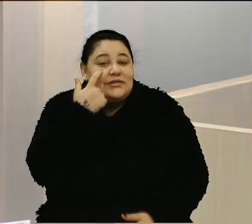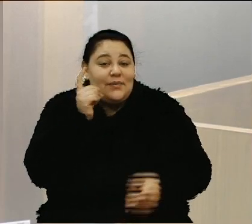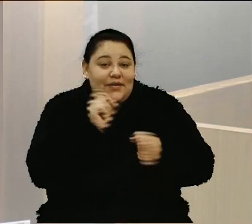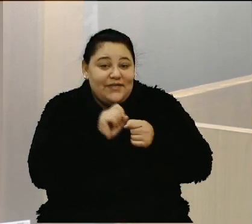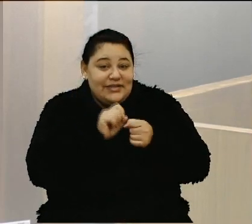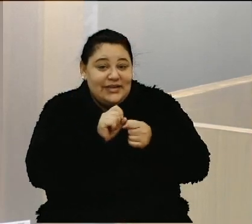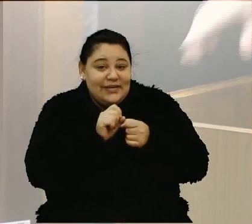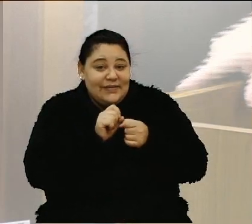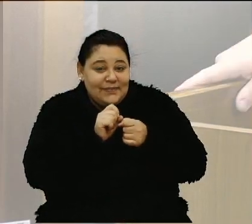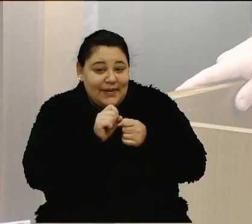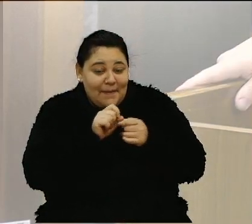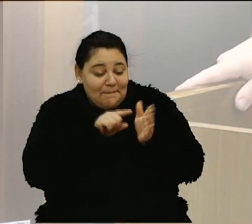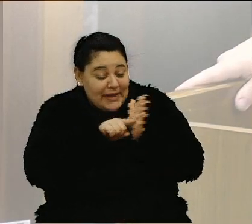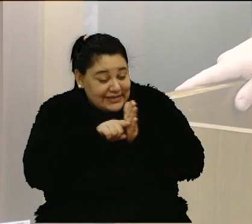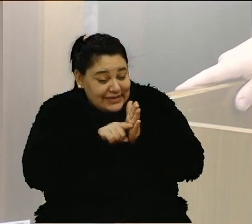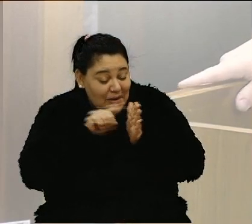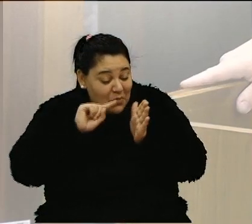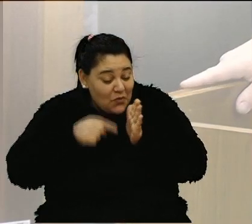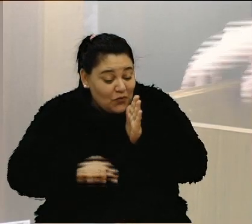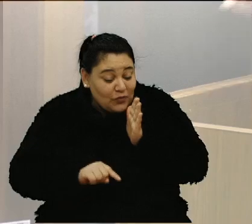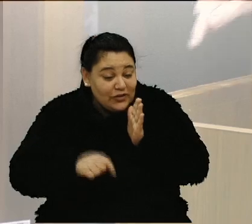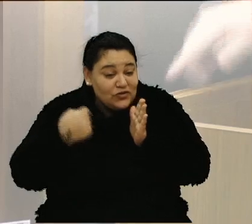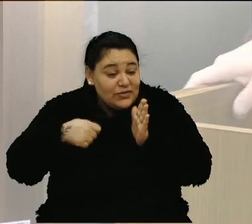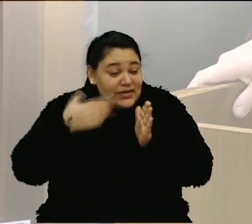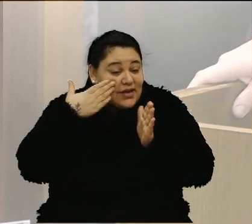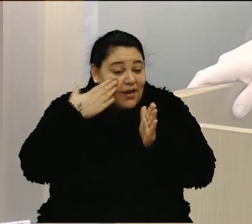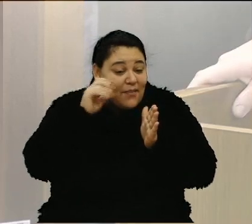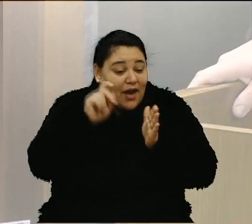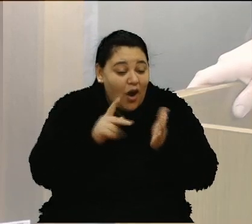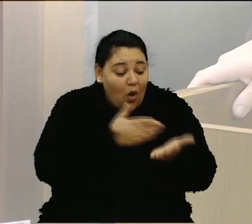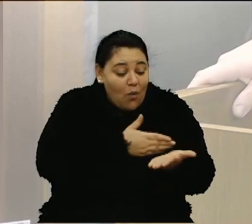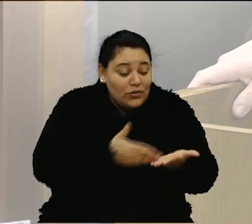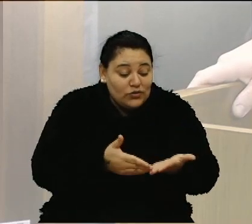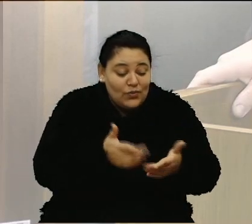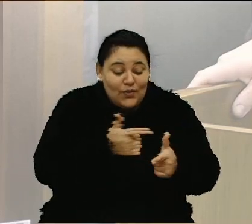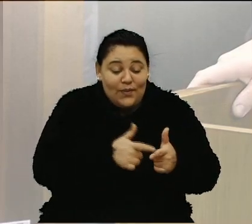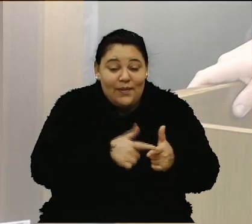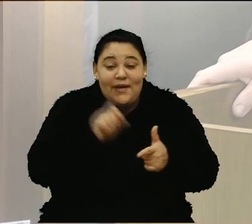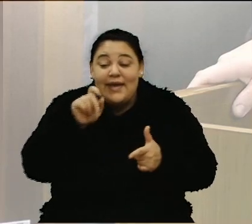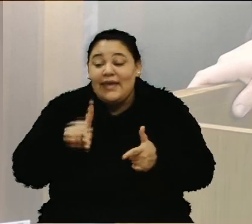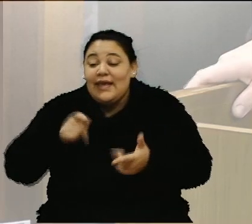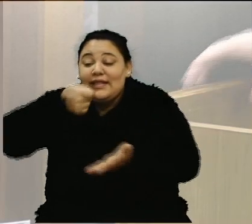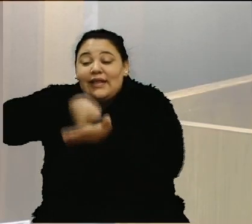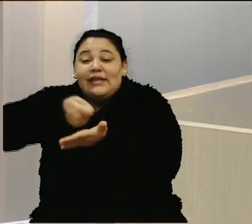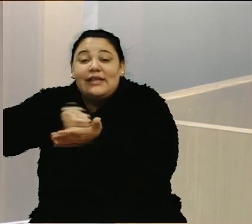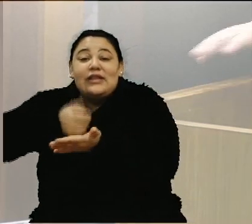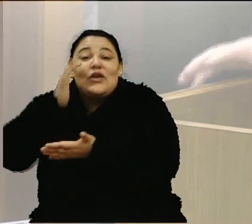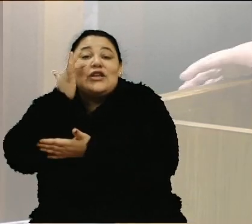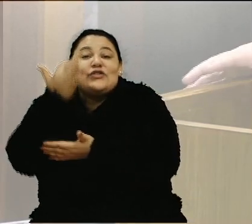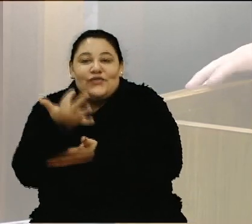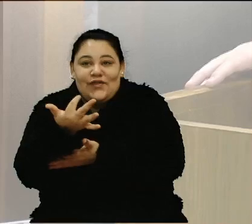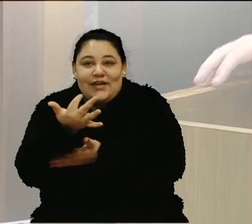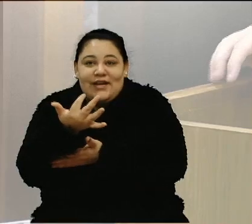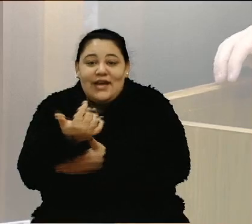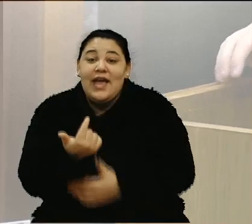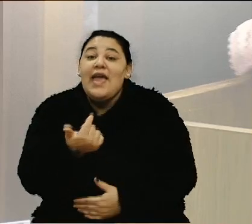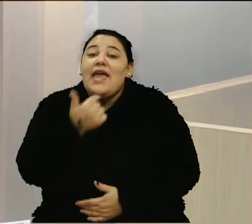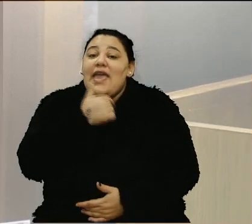olha aonde foi gerado o problema e quem está tentando resolver. Eu fui um